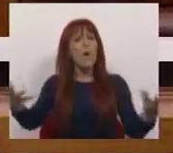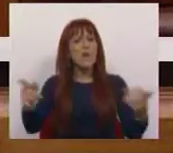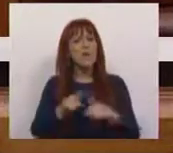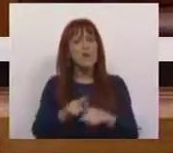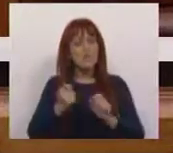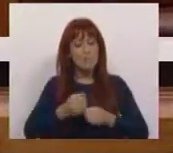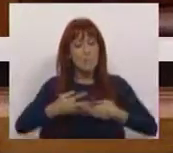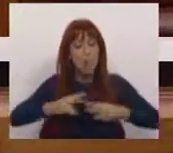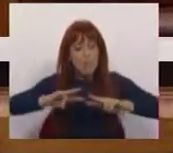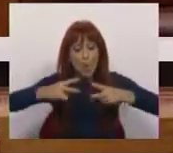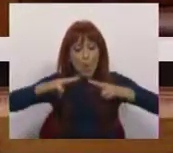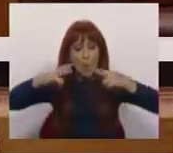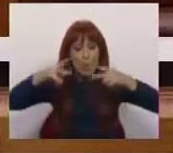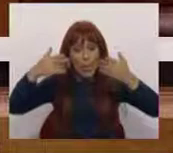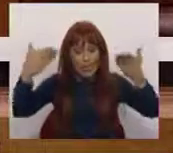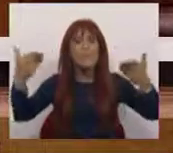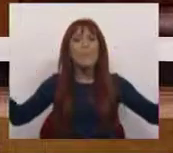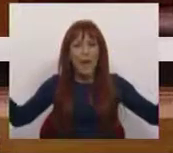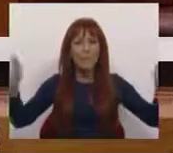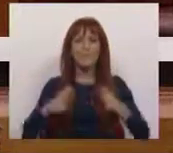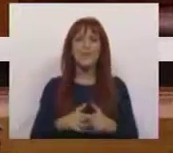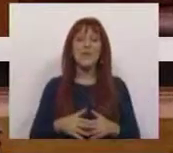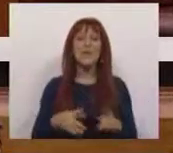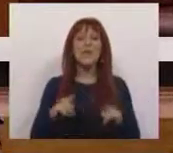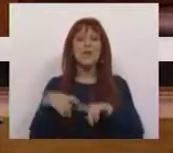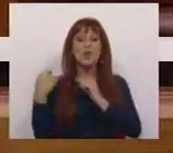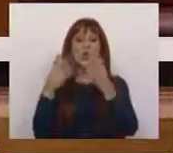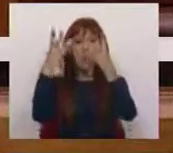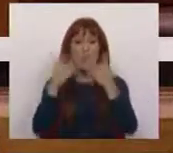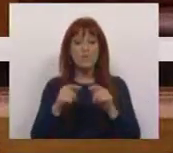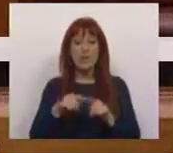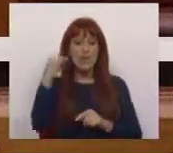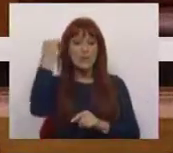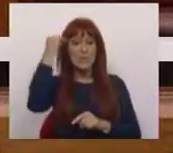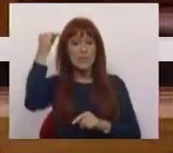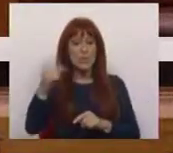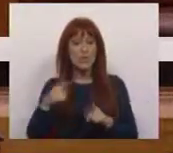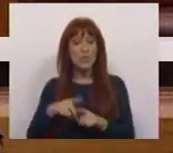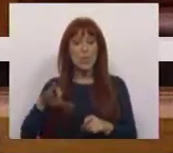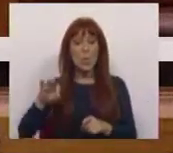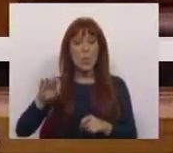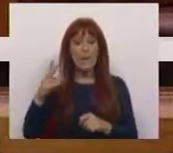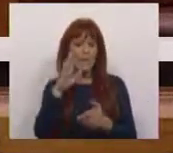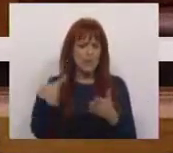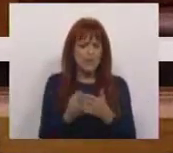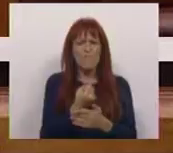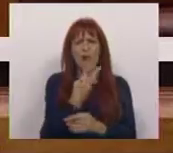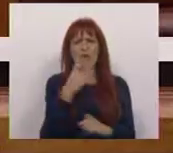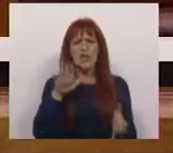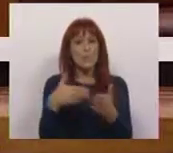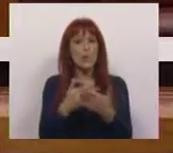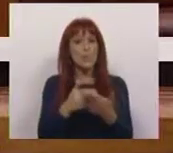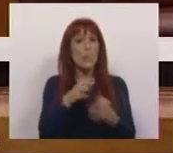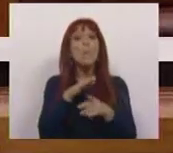o do descongelamento das carreiras. Na discussão do orçamento na especialidade, o PEV apresentou um conjunto de propostas